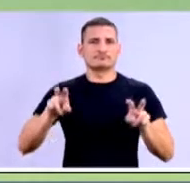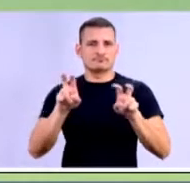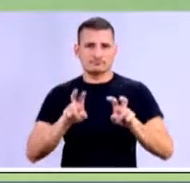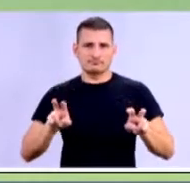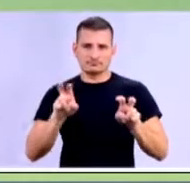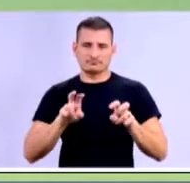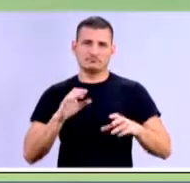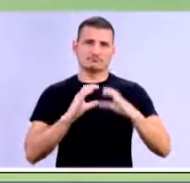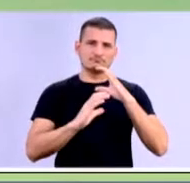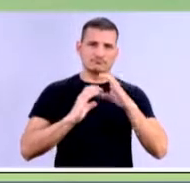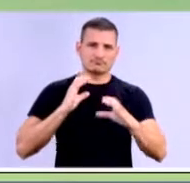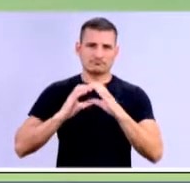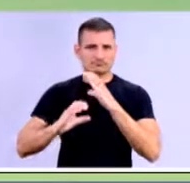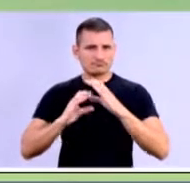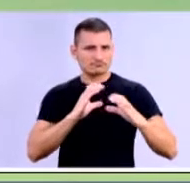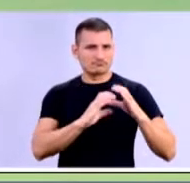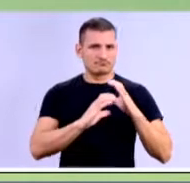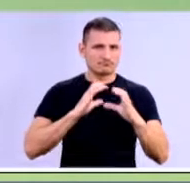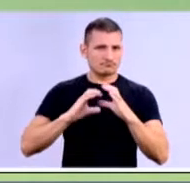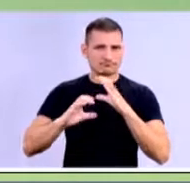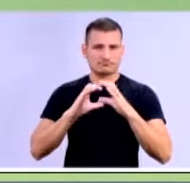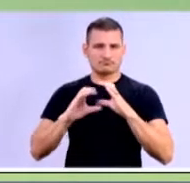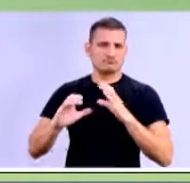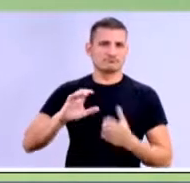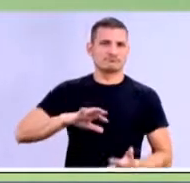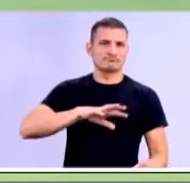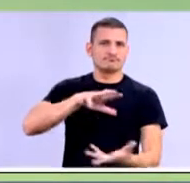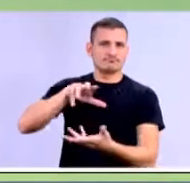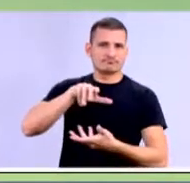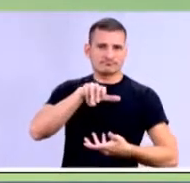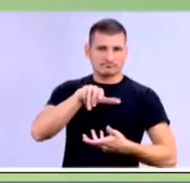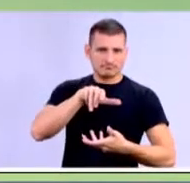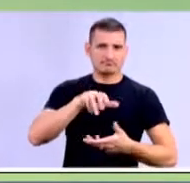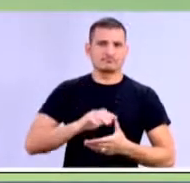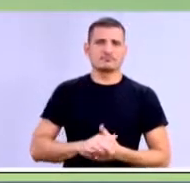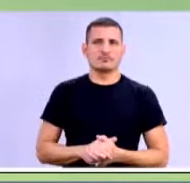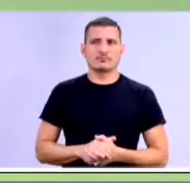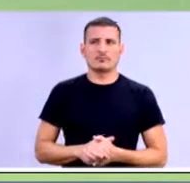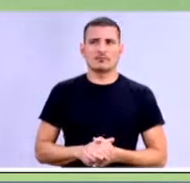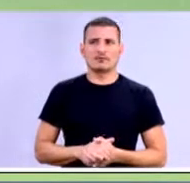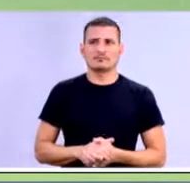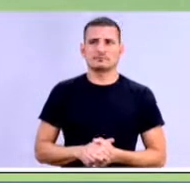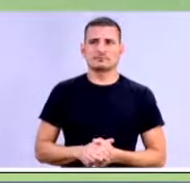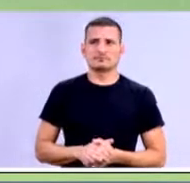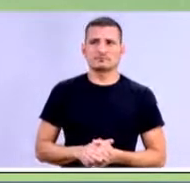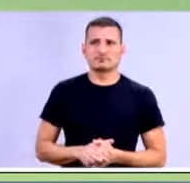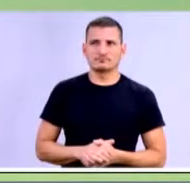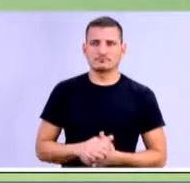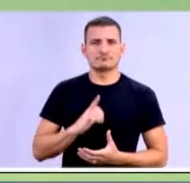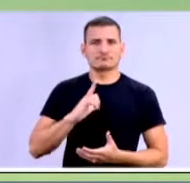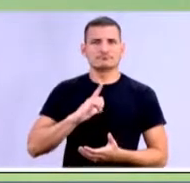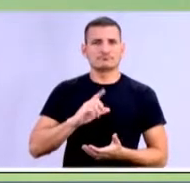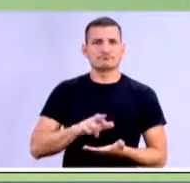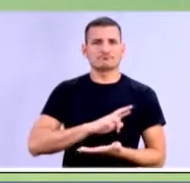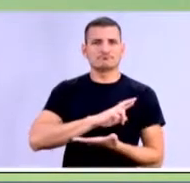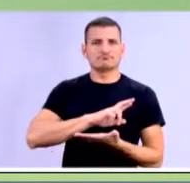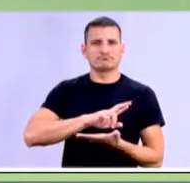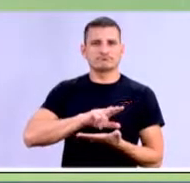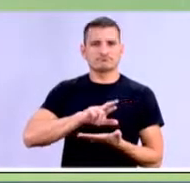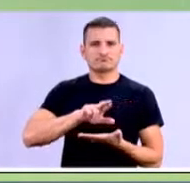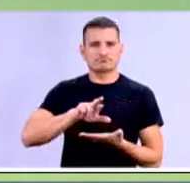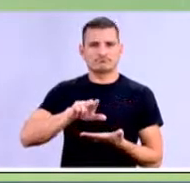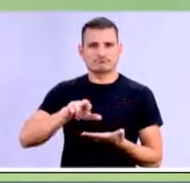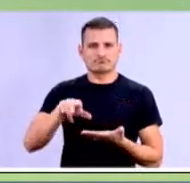se comunicam em todo o mundo, carregada de uma enorme variedade